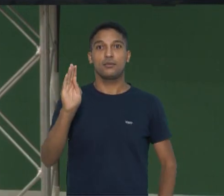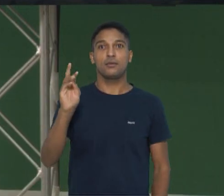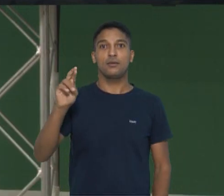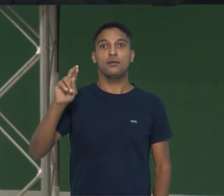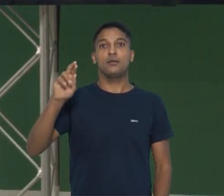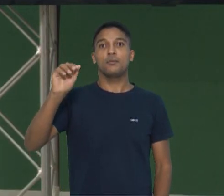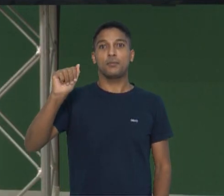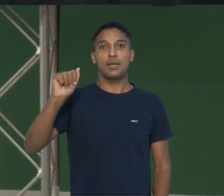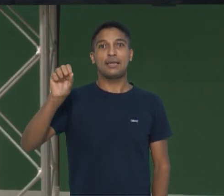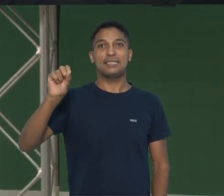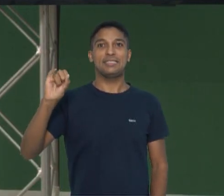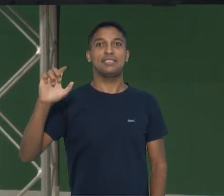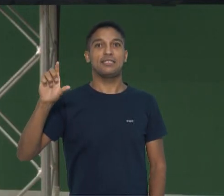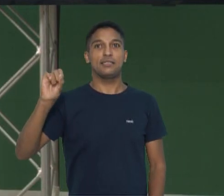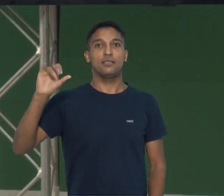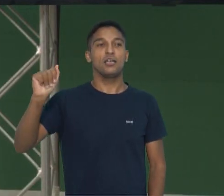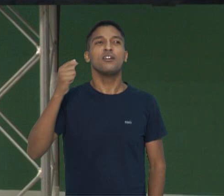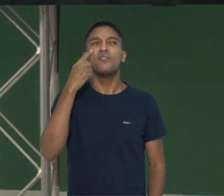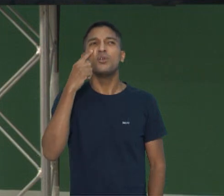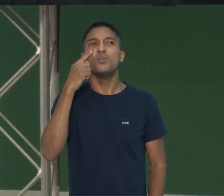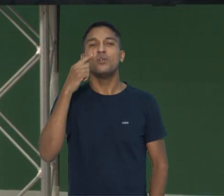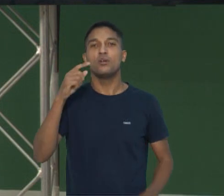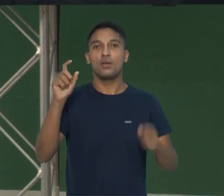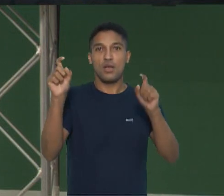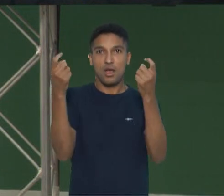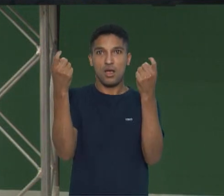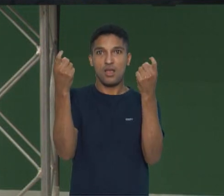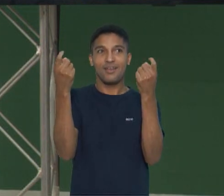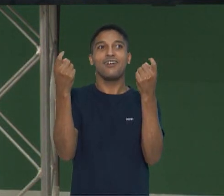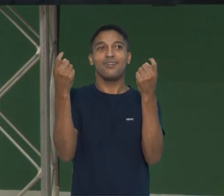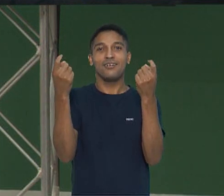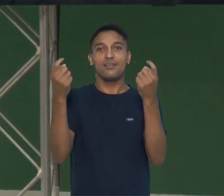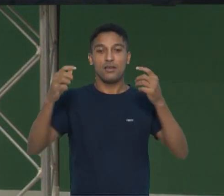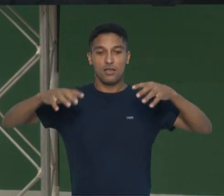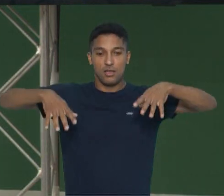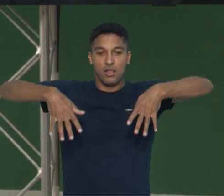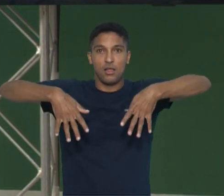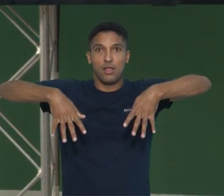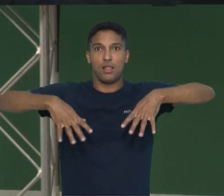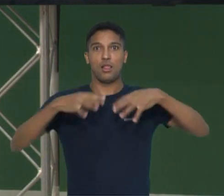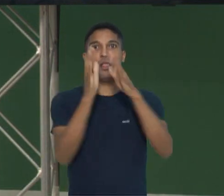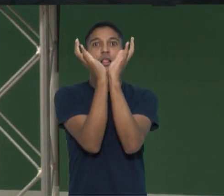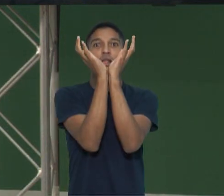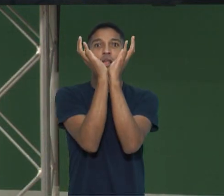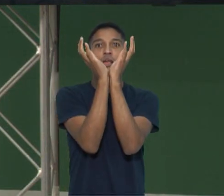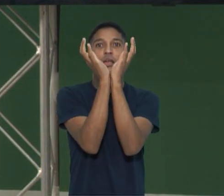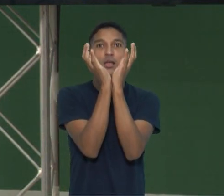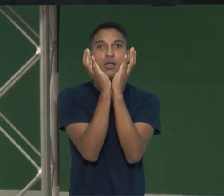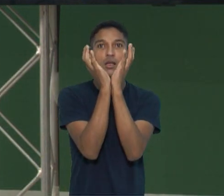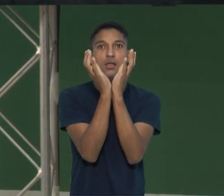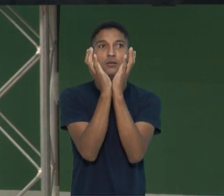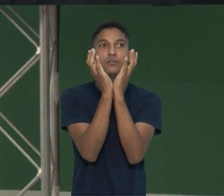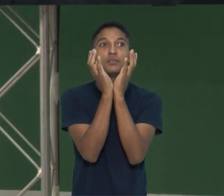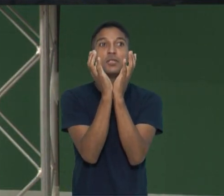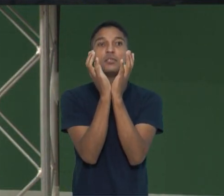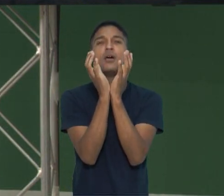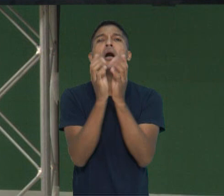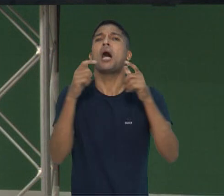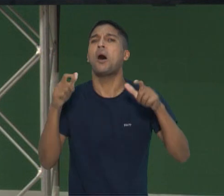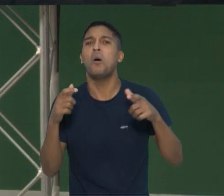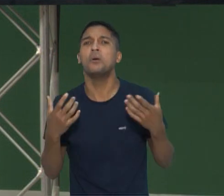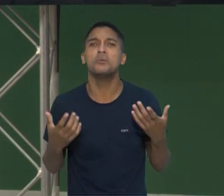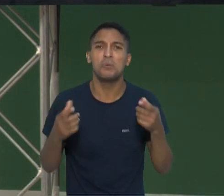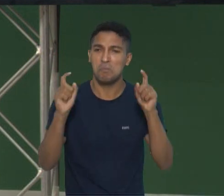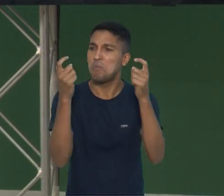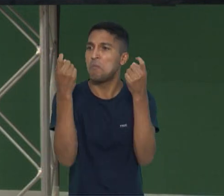algumas hipérboles que compõem essa obra. Então, só para que vocês possam visualizar, né, onde que a gente aplica,